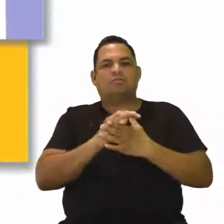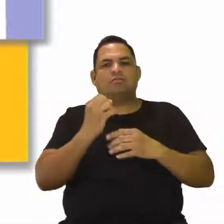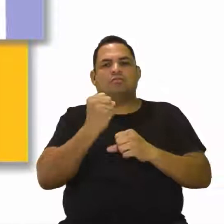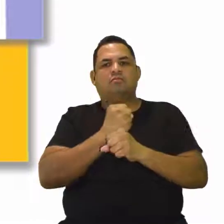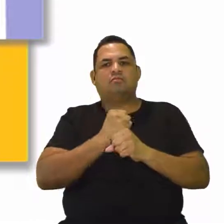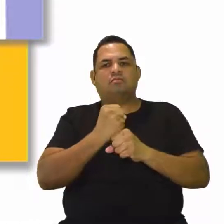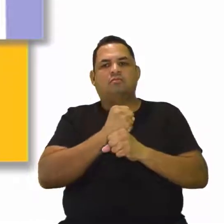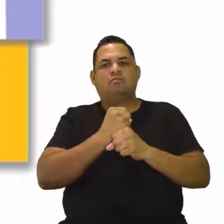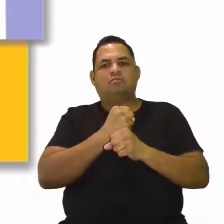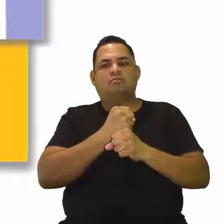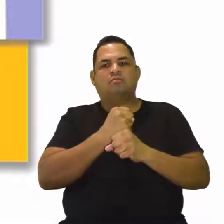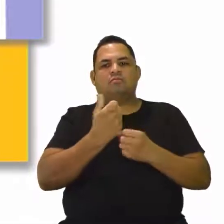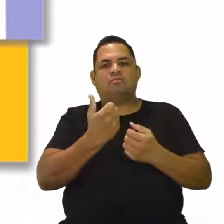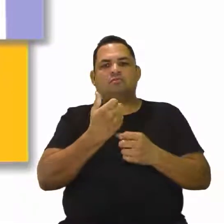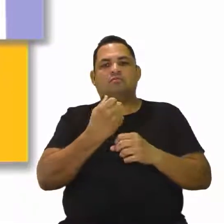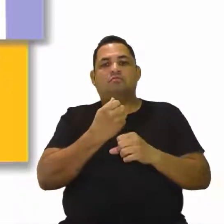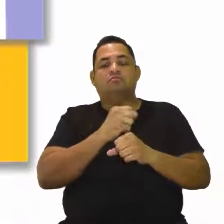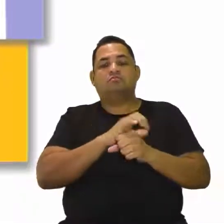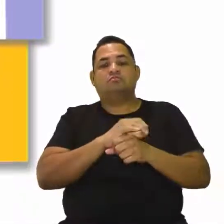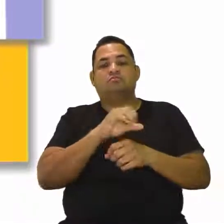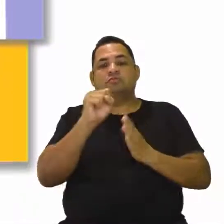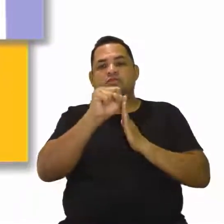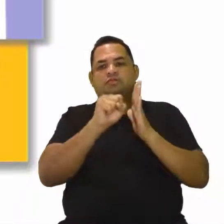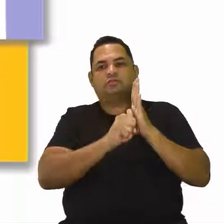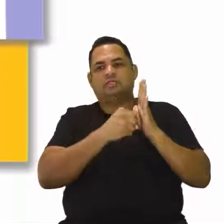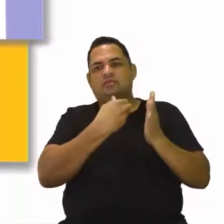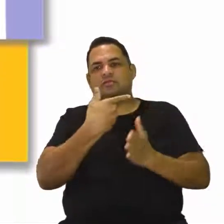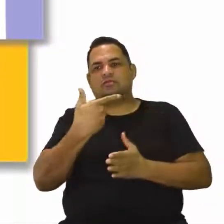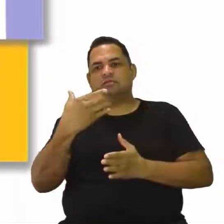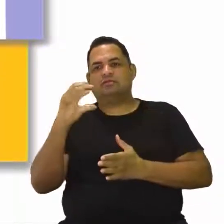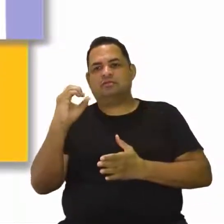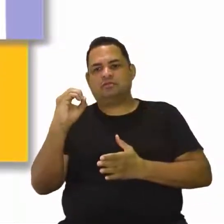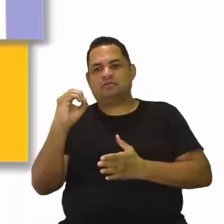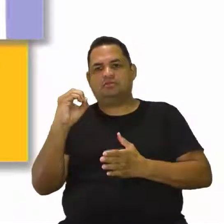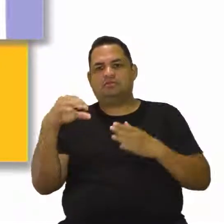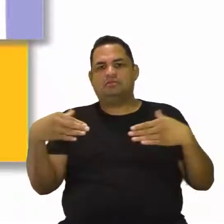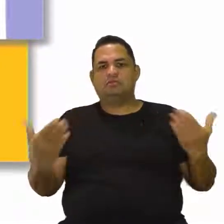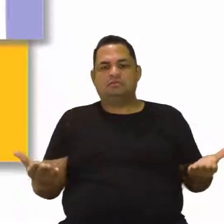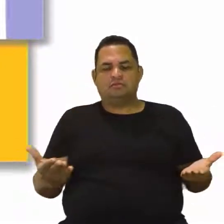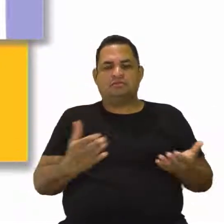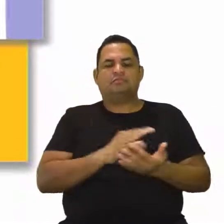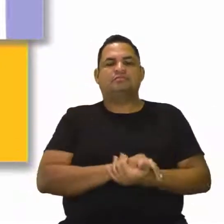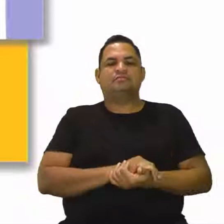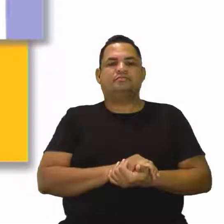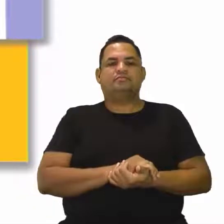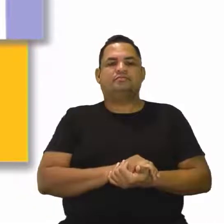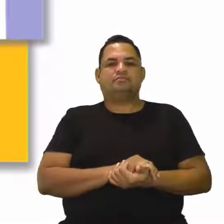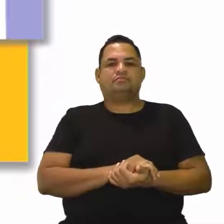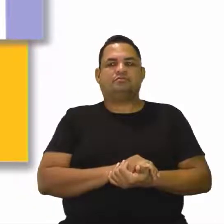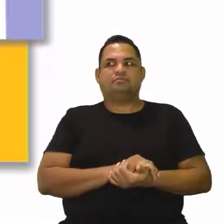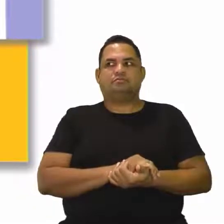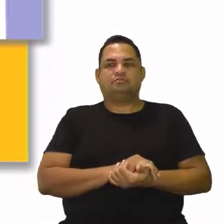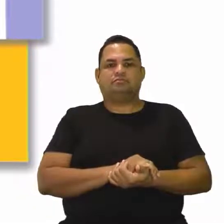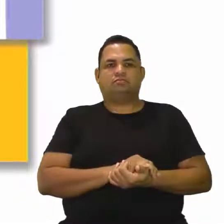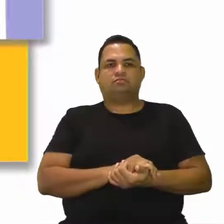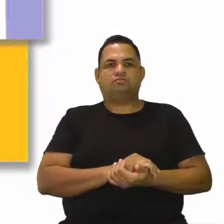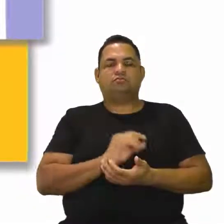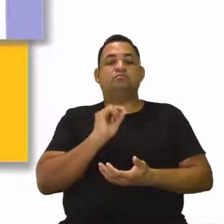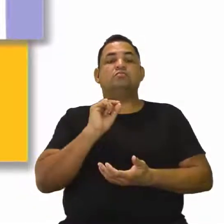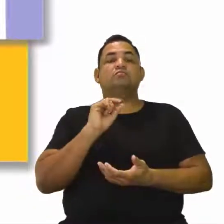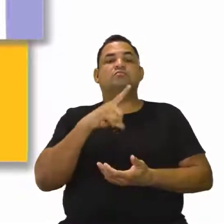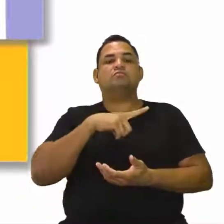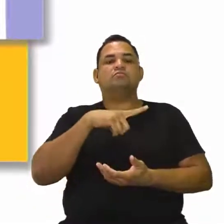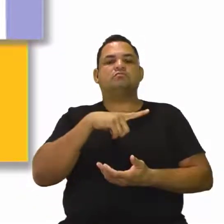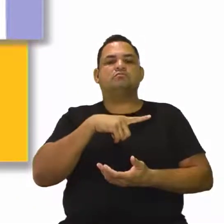anos, na verdade, no século XX, né? Isso seria no século XX. Então, o que nós teremos